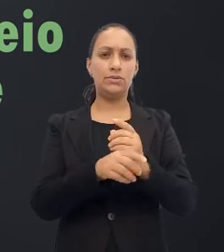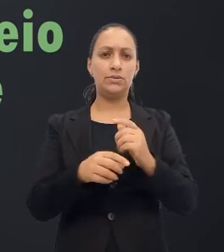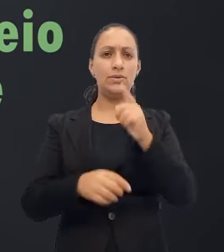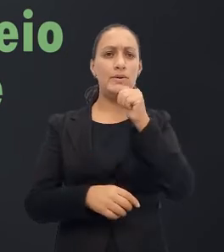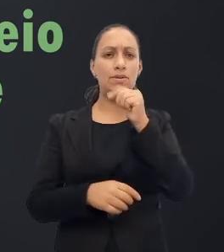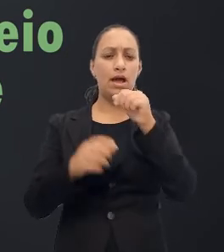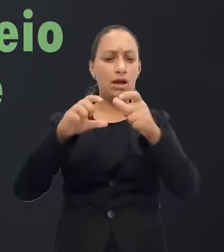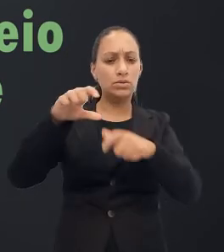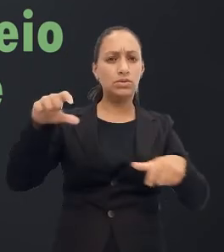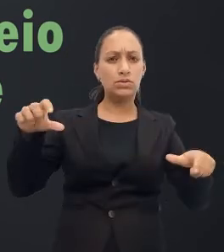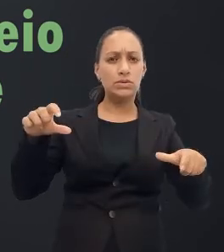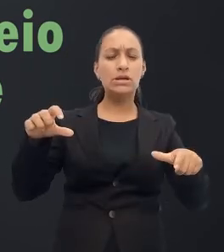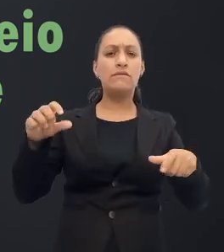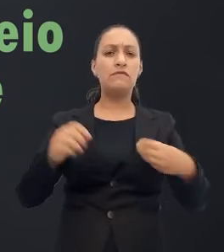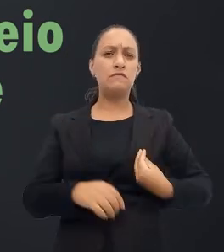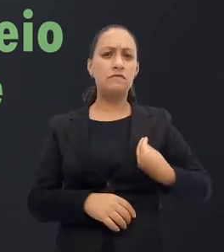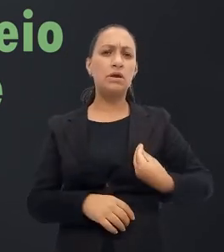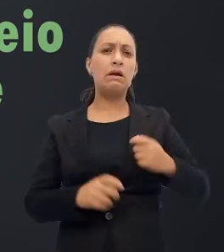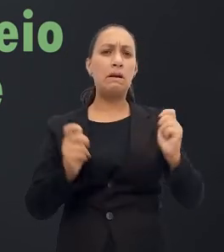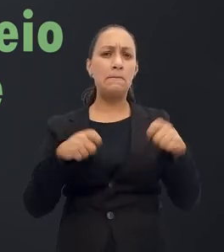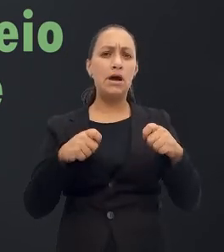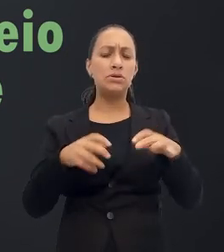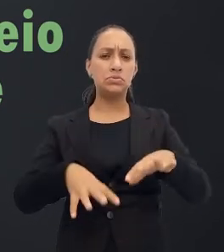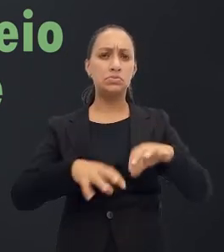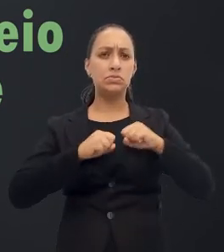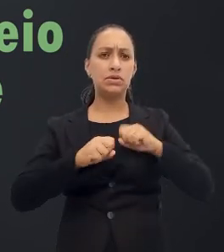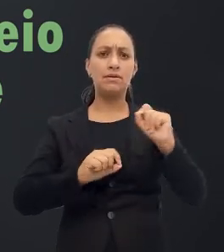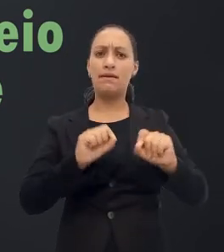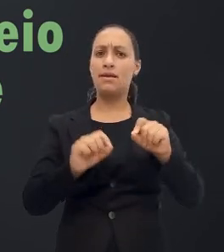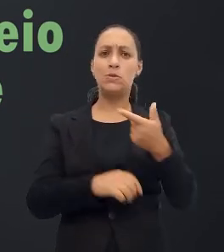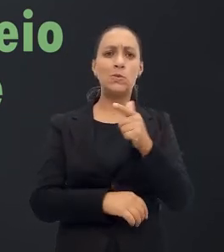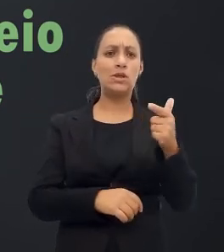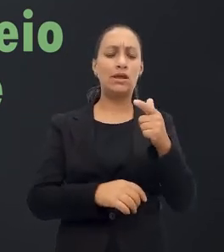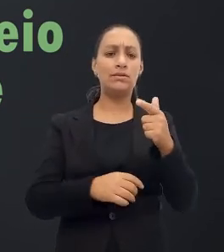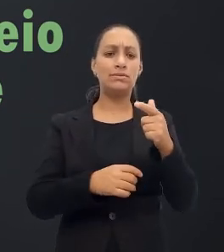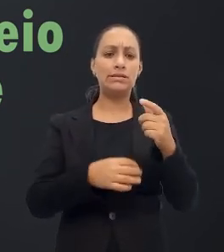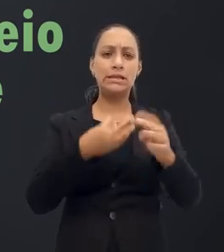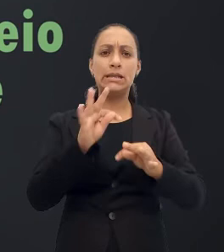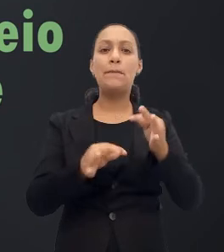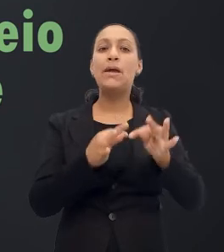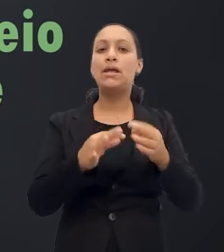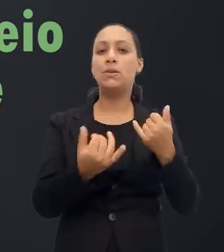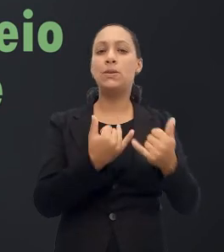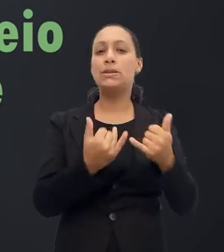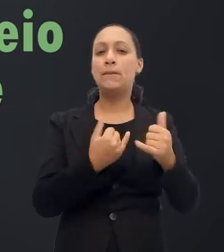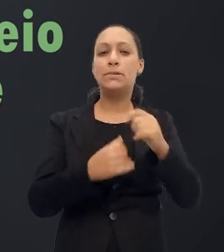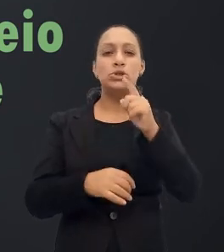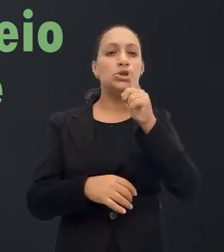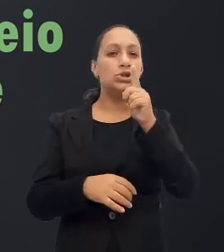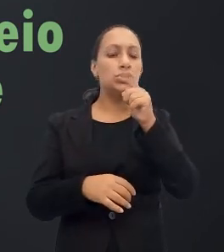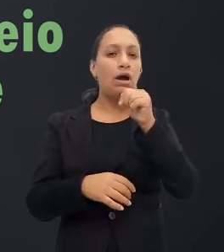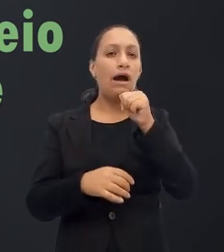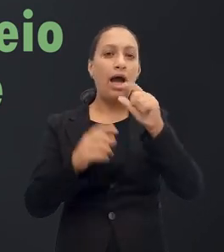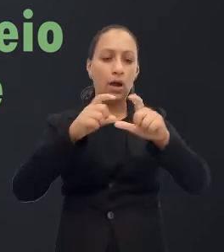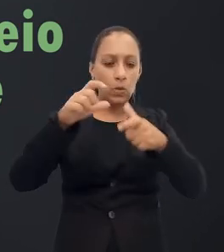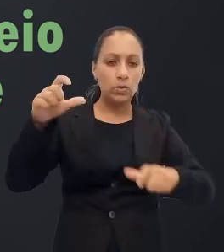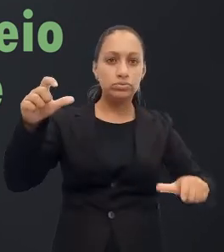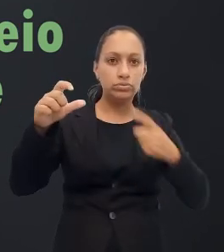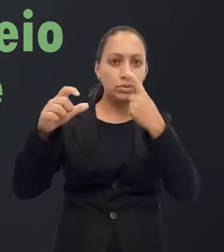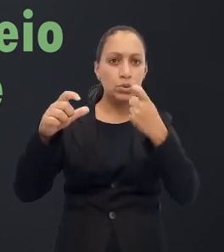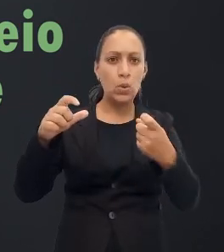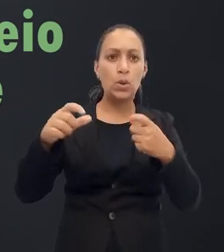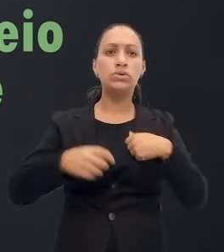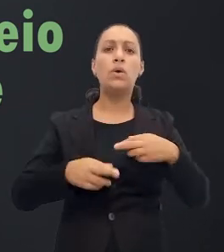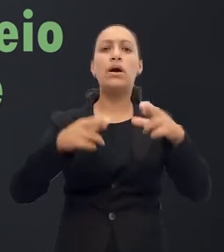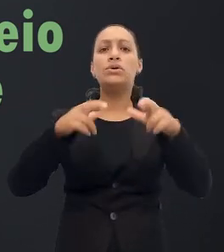sobrevive? Ele pode infectar alguém que eventualmente não tenha tratamento de esgoto em casa, ou que, principalmente se tratando de regiões